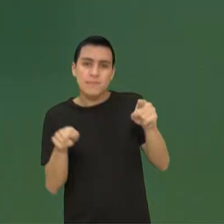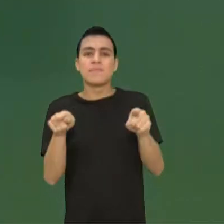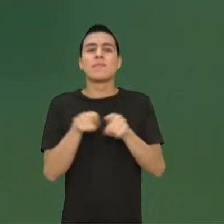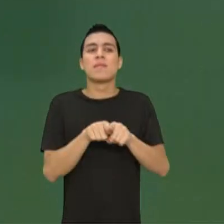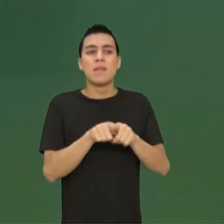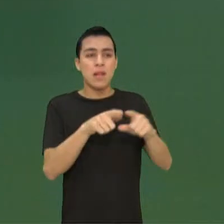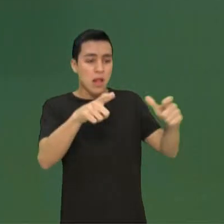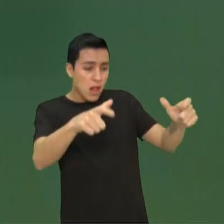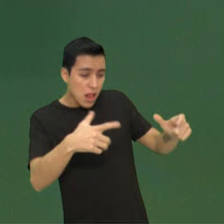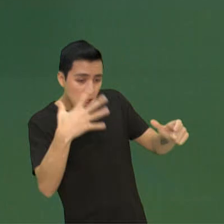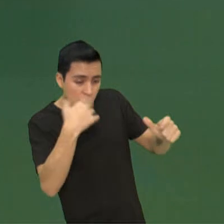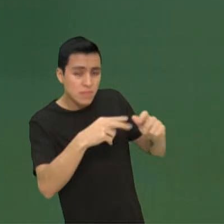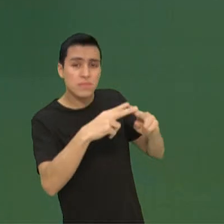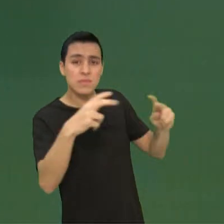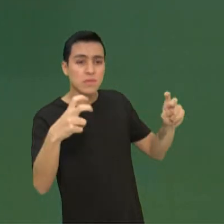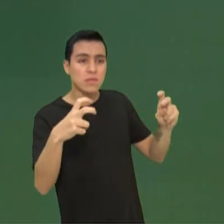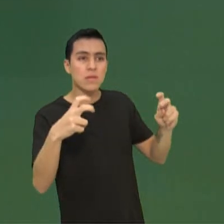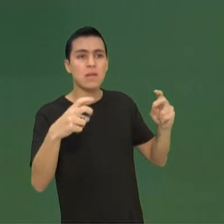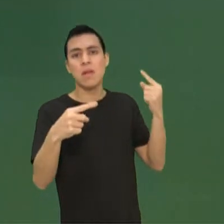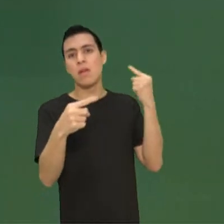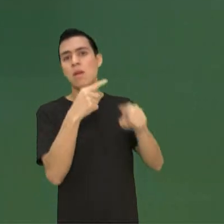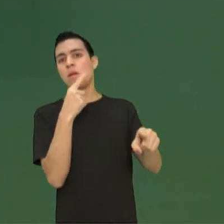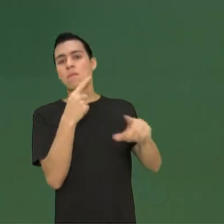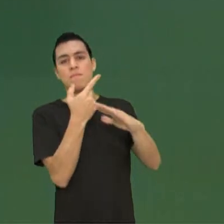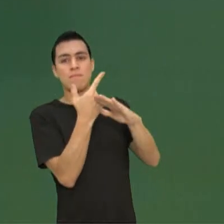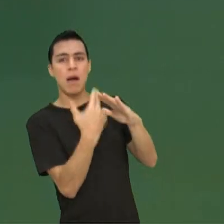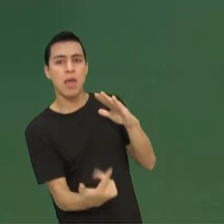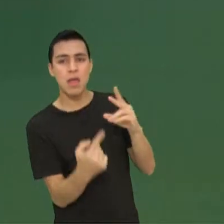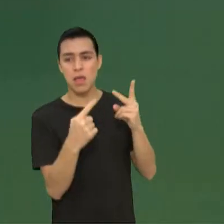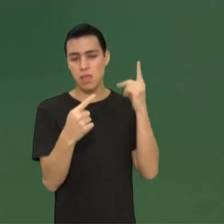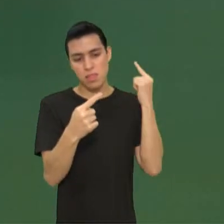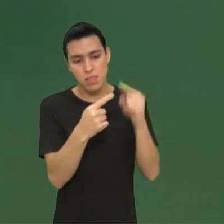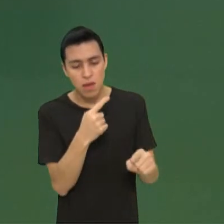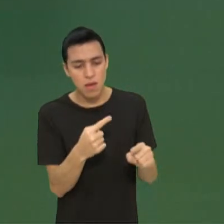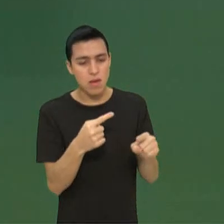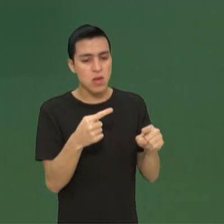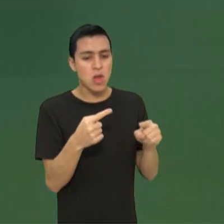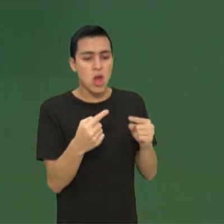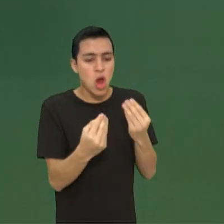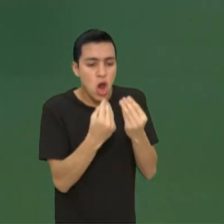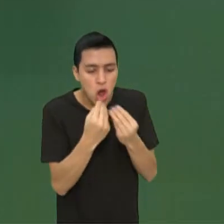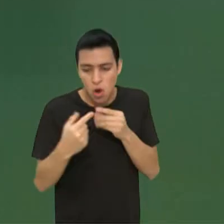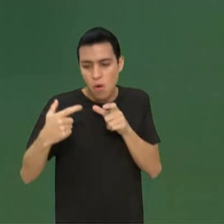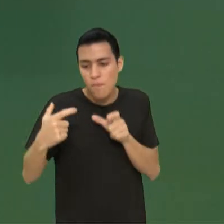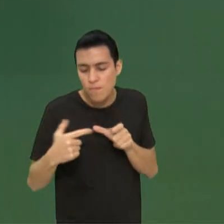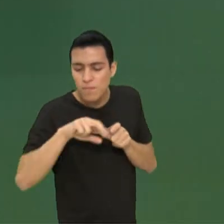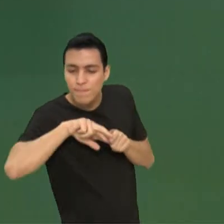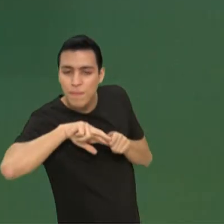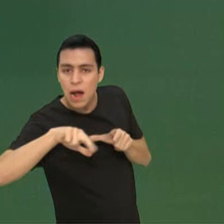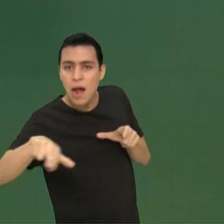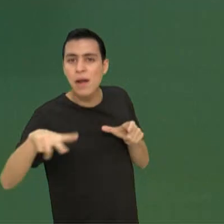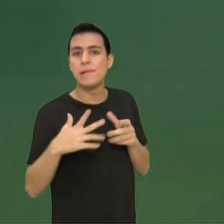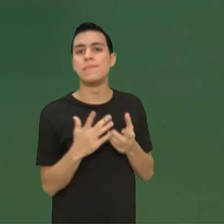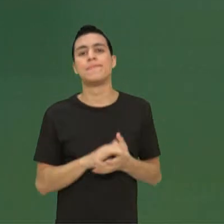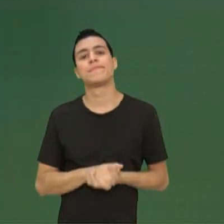lugar tão bonito quanto Florianópolis, impróprio para banho, impróprio para consumo desses pratos bem saborosos.